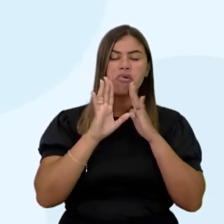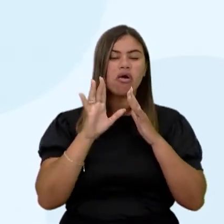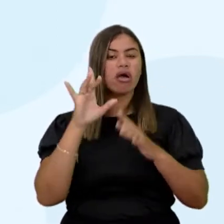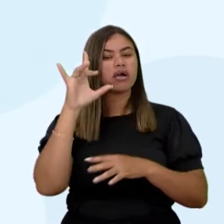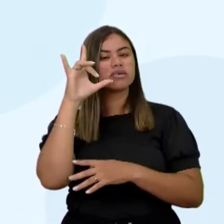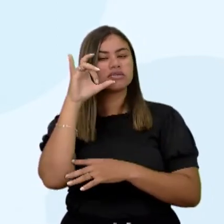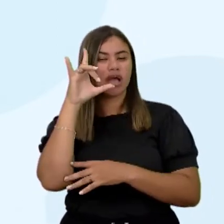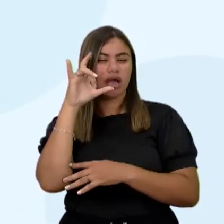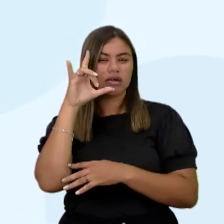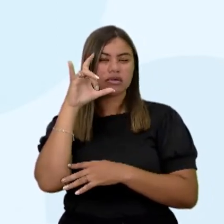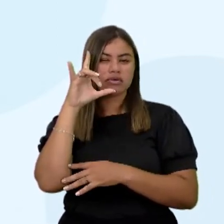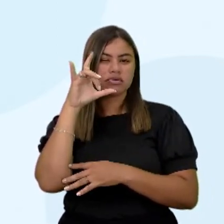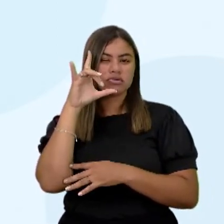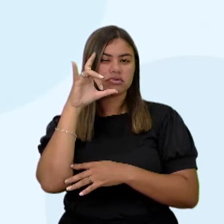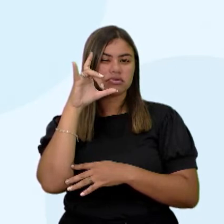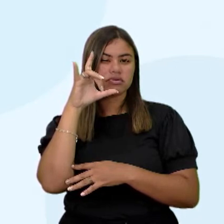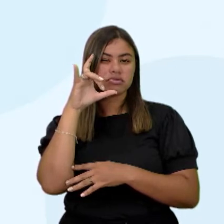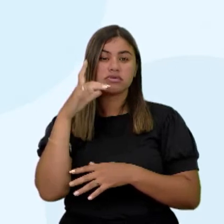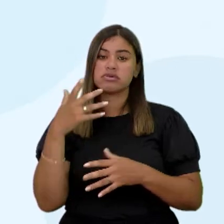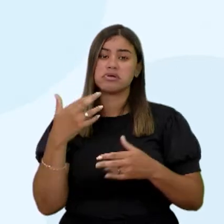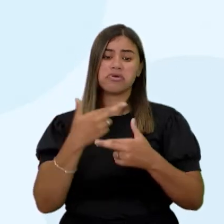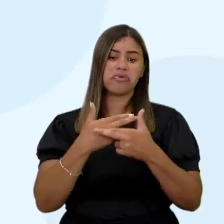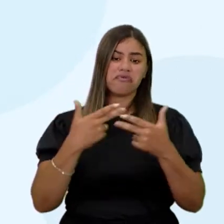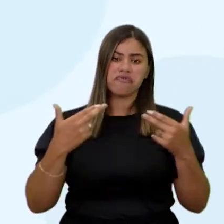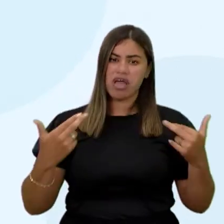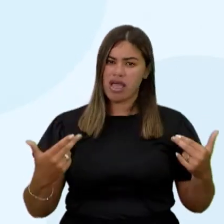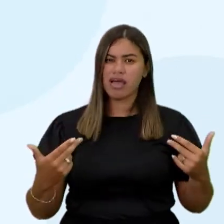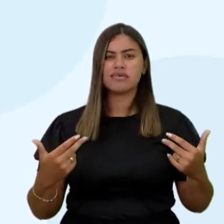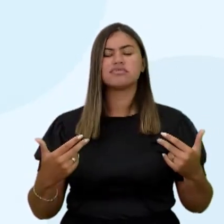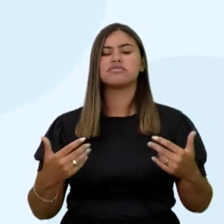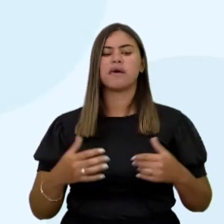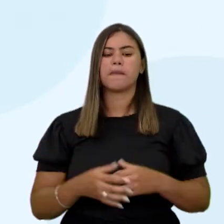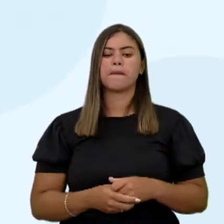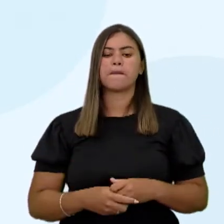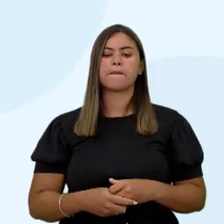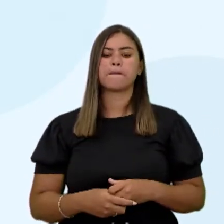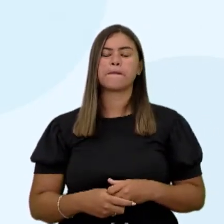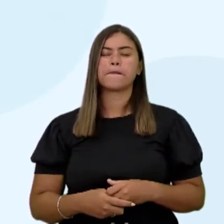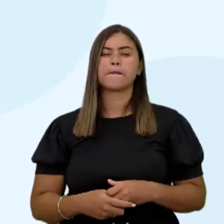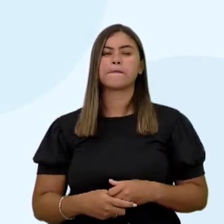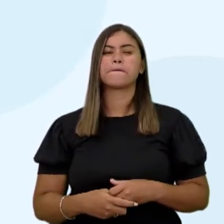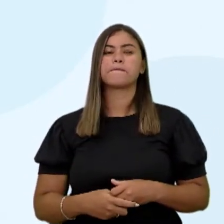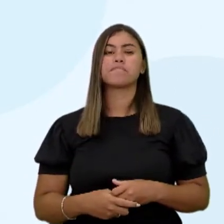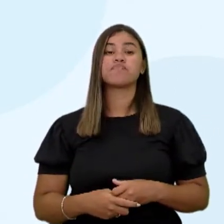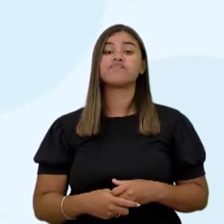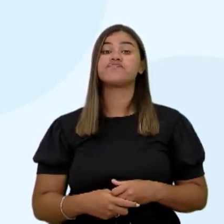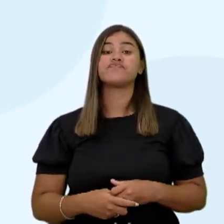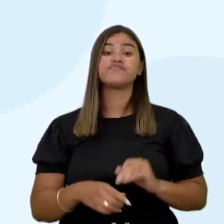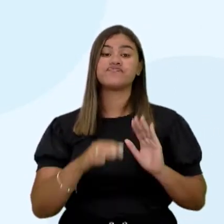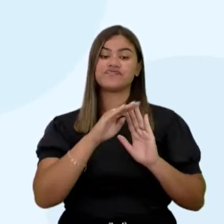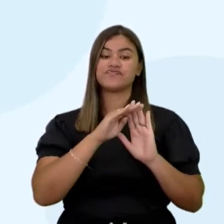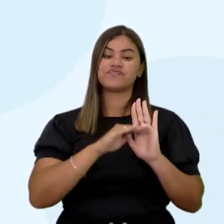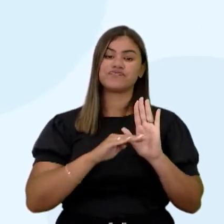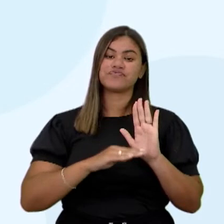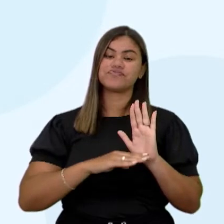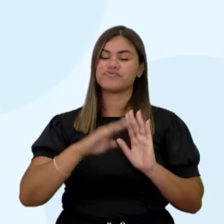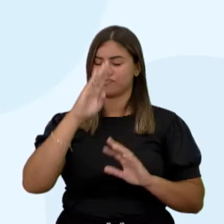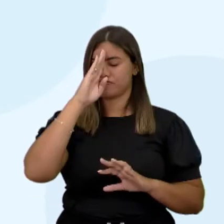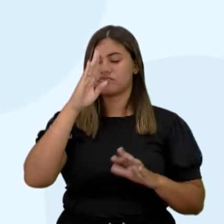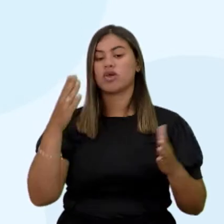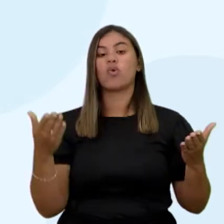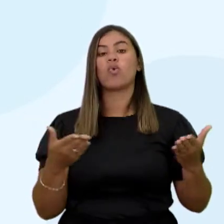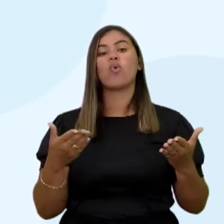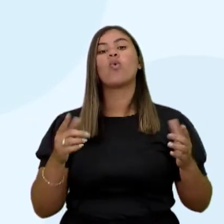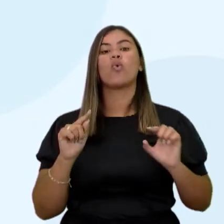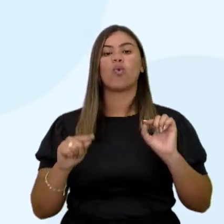Instagram, no TikTok? No TikTok ninguém discute, né? O pessoal lá faz outras coisas. Mas também discute, não sei. Qual é a pauta nas redes sociais